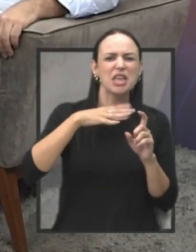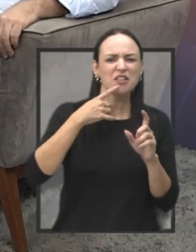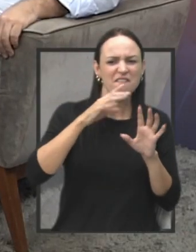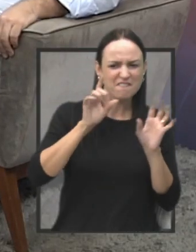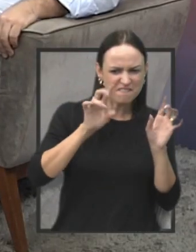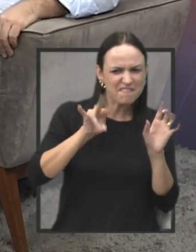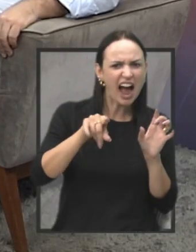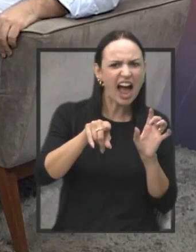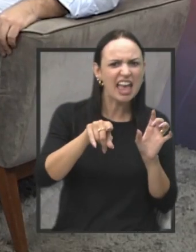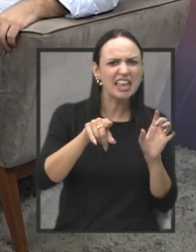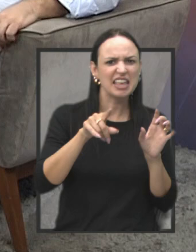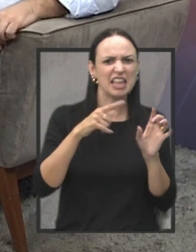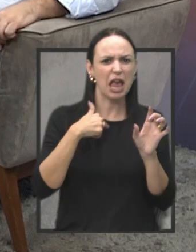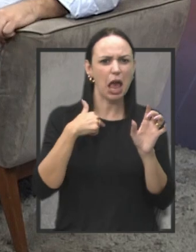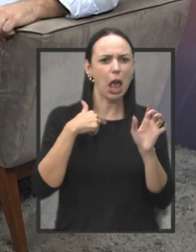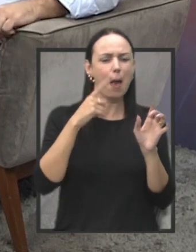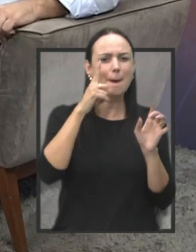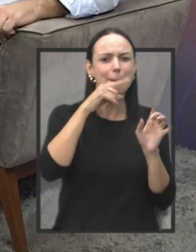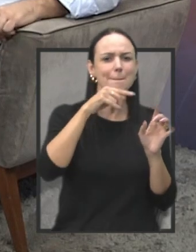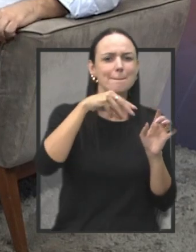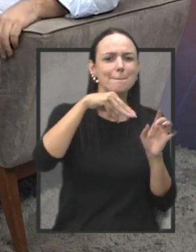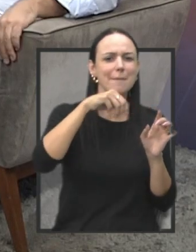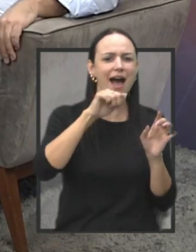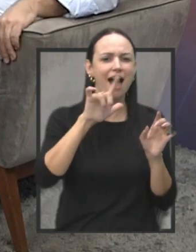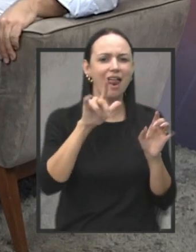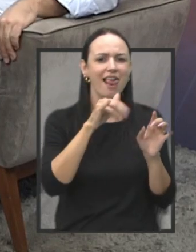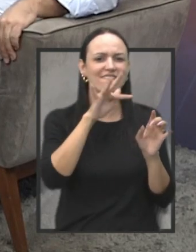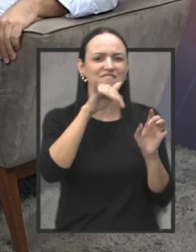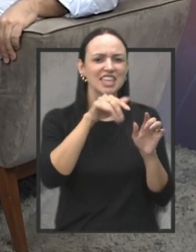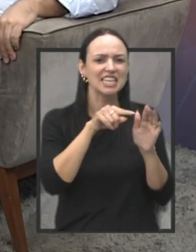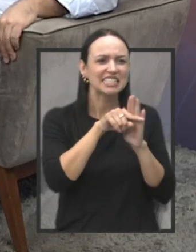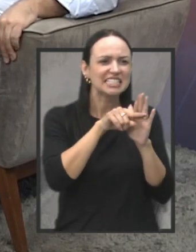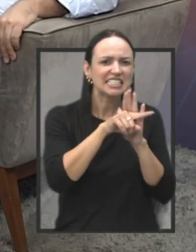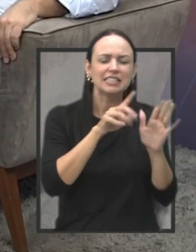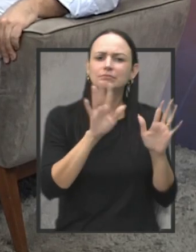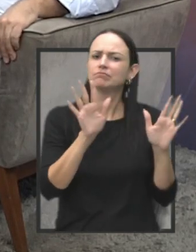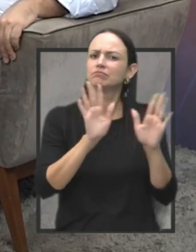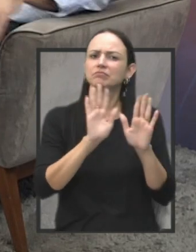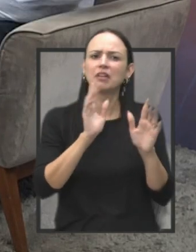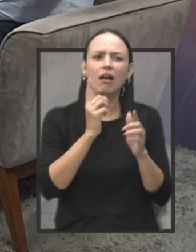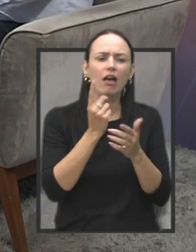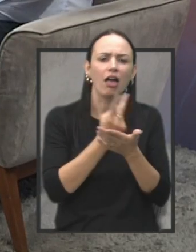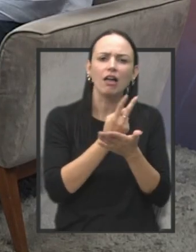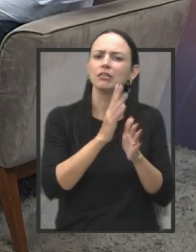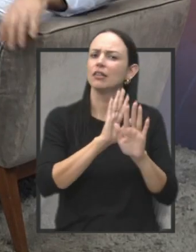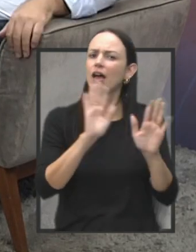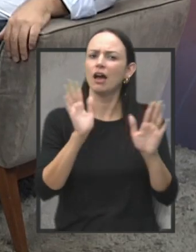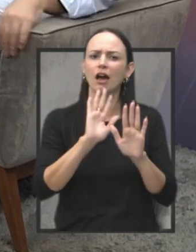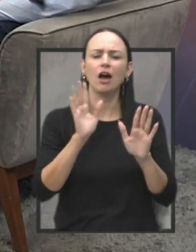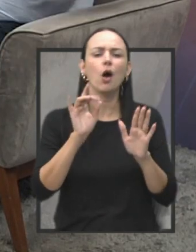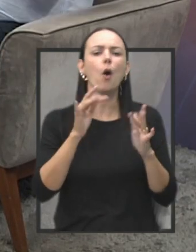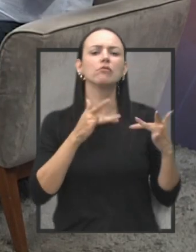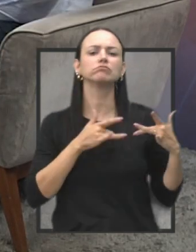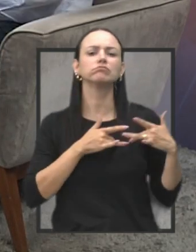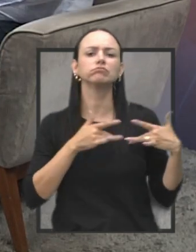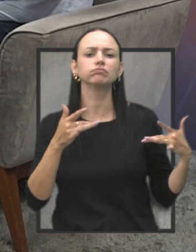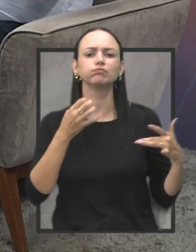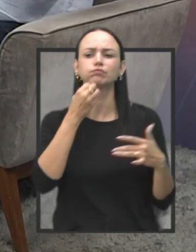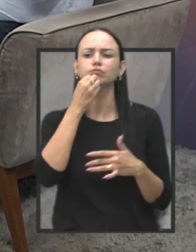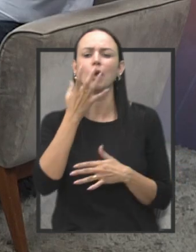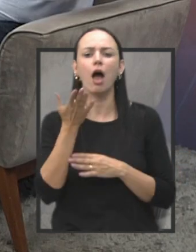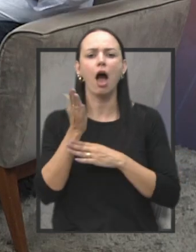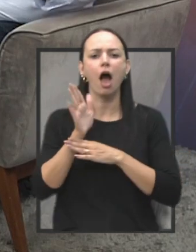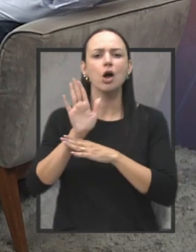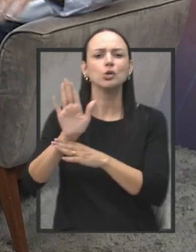disso. Nada disso. É uma benfeitoria, uma ação de amor, de cidadania que a pessoa está... E o dinheiro fica na cidade. Na cidade, para os